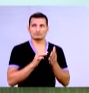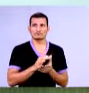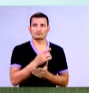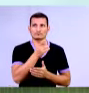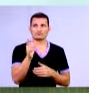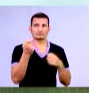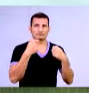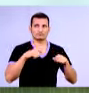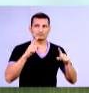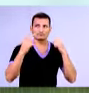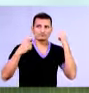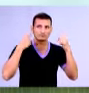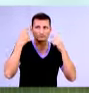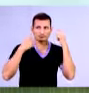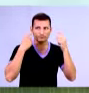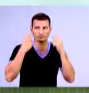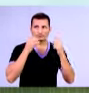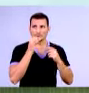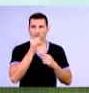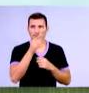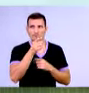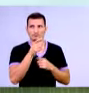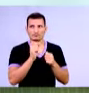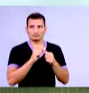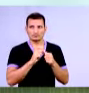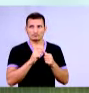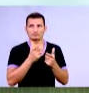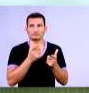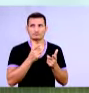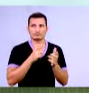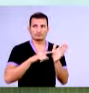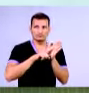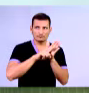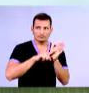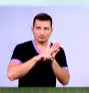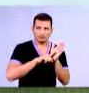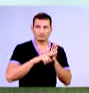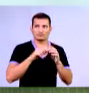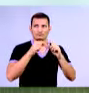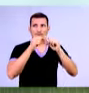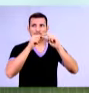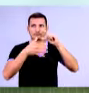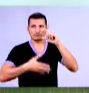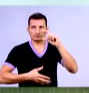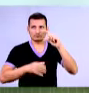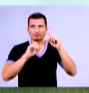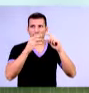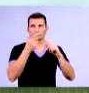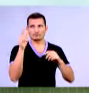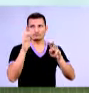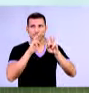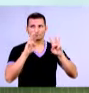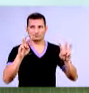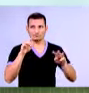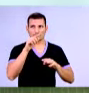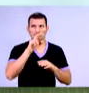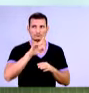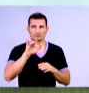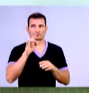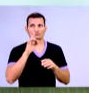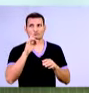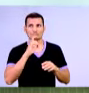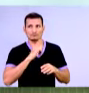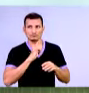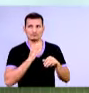ficar preocupados. Se você fizer uma busca, né, no Google ou algum outro site, você vai ter